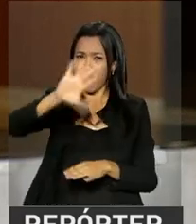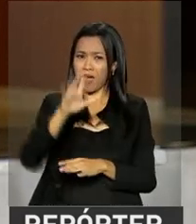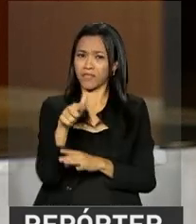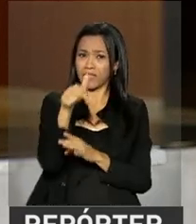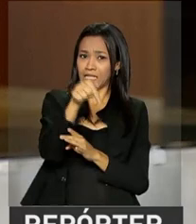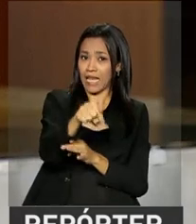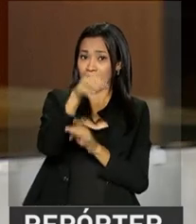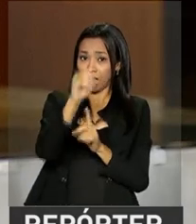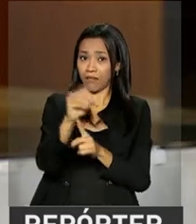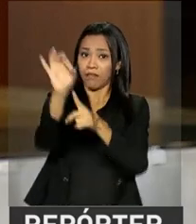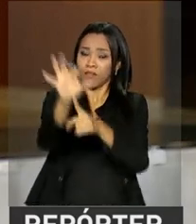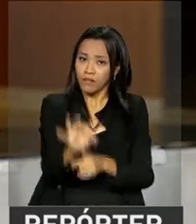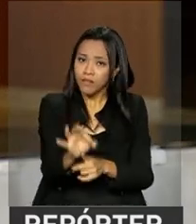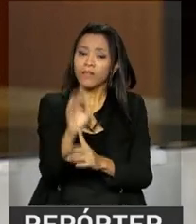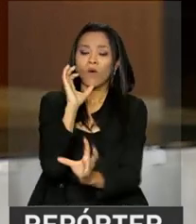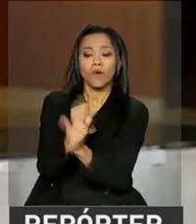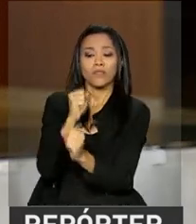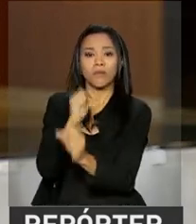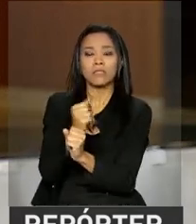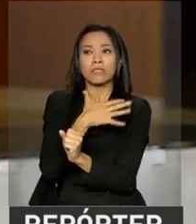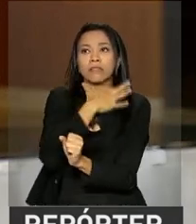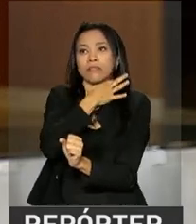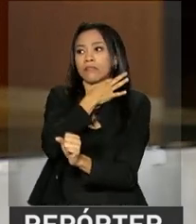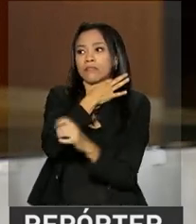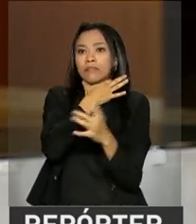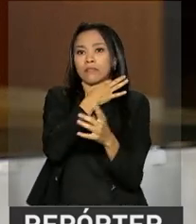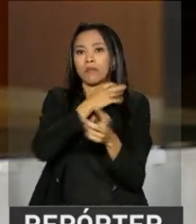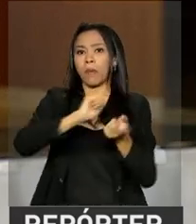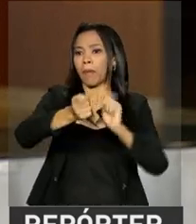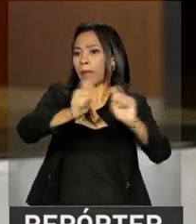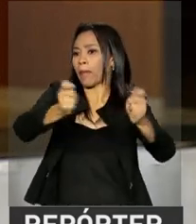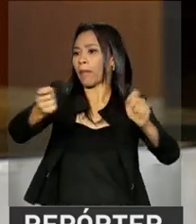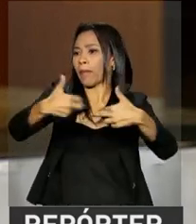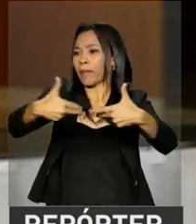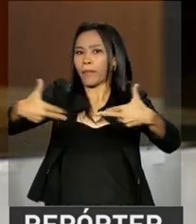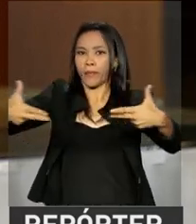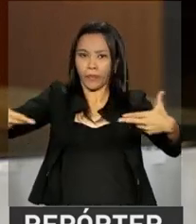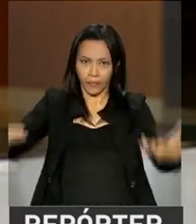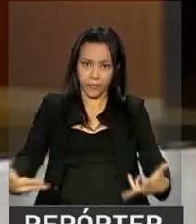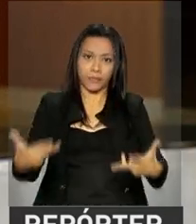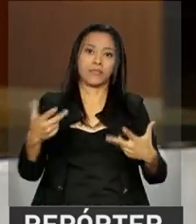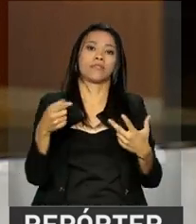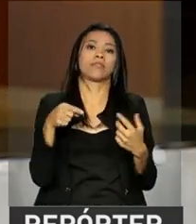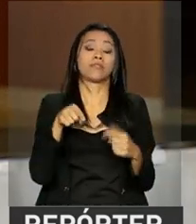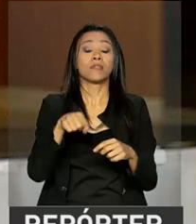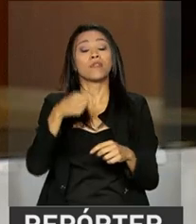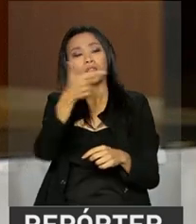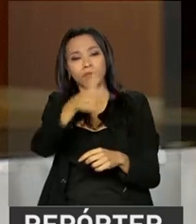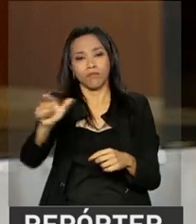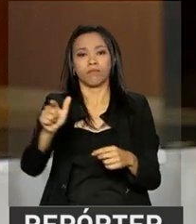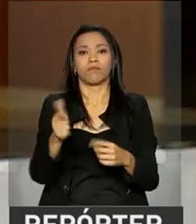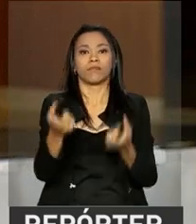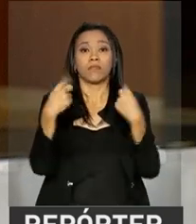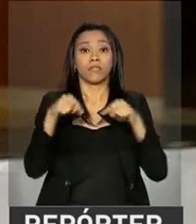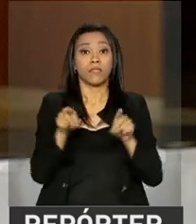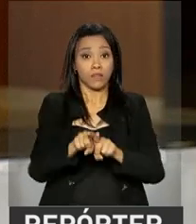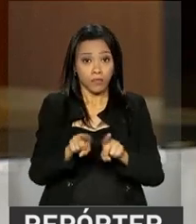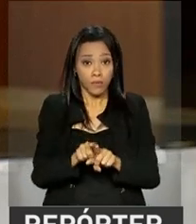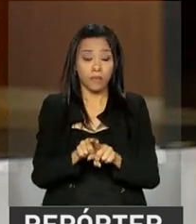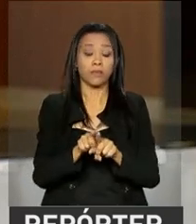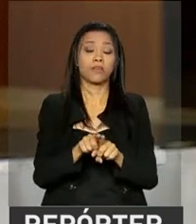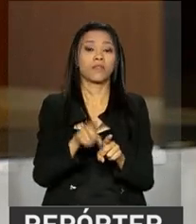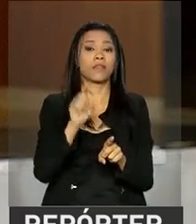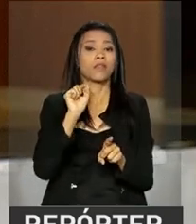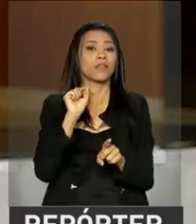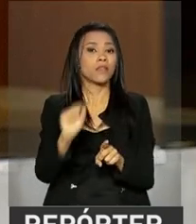70% do orçamento comprometidos com gastos de pessoal e serviço da dívida e também